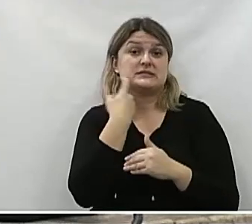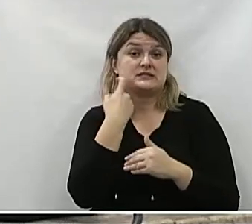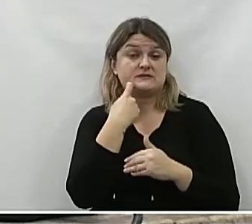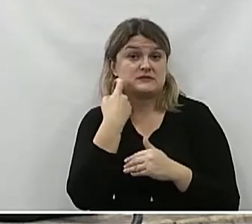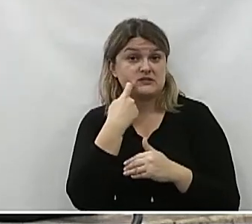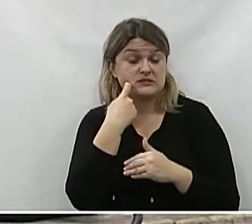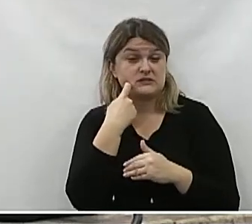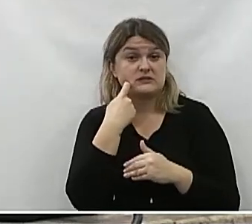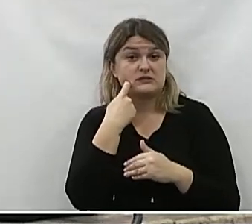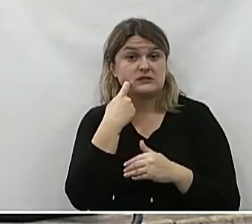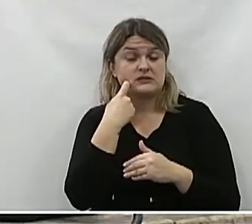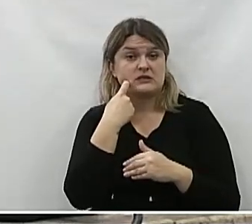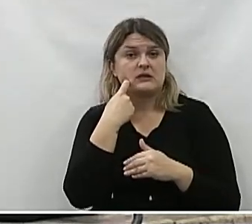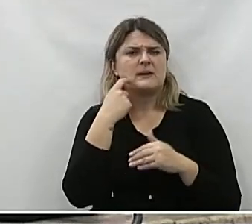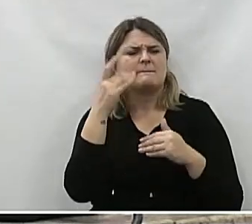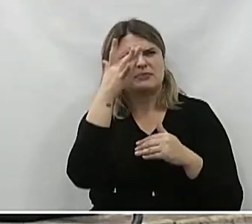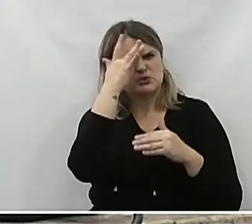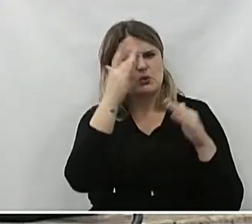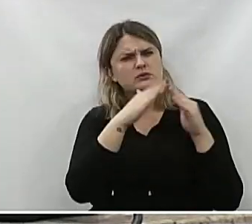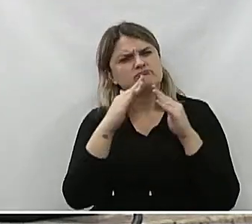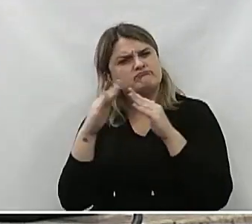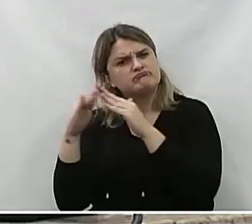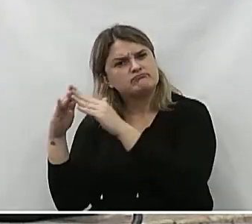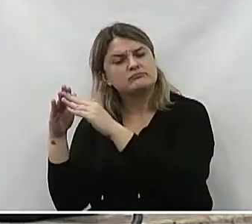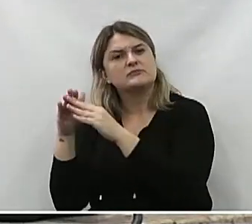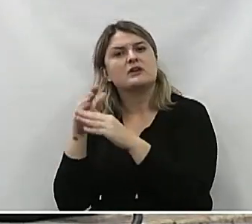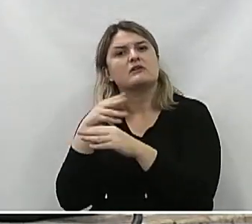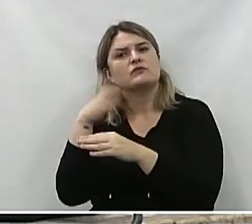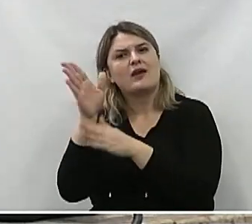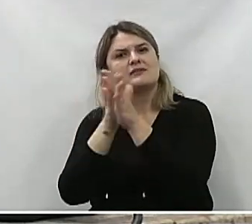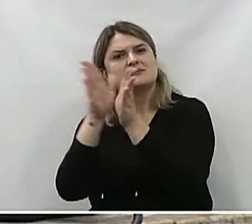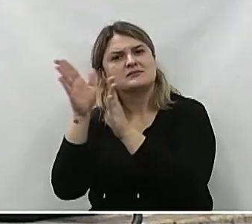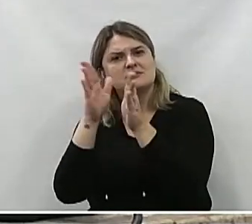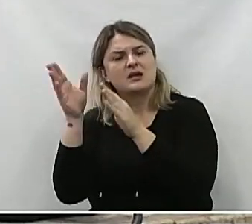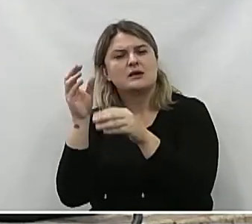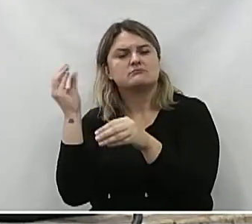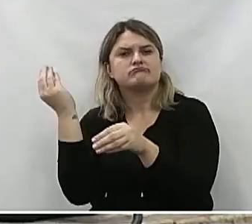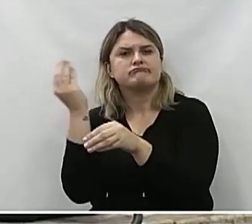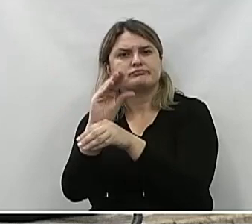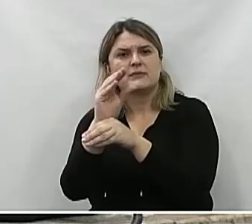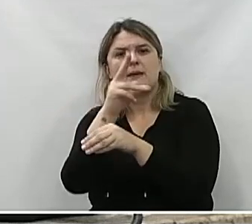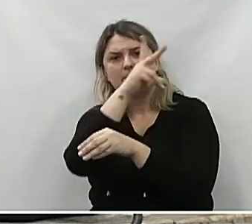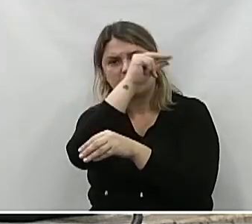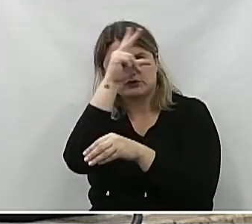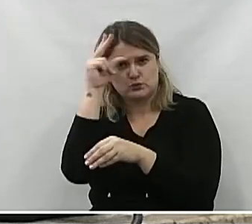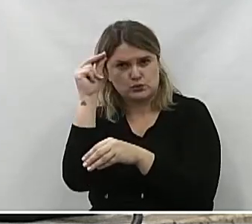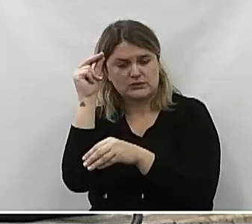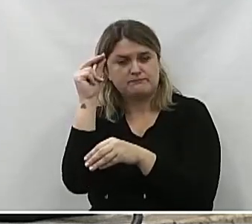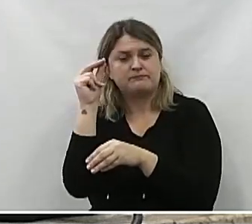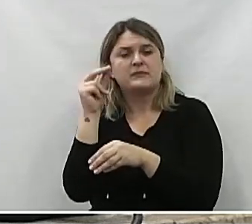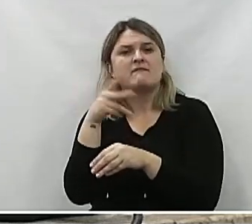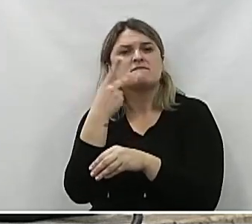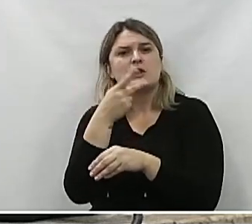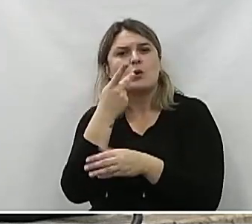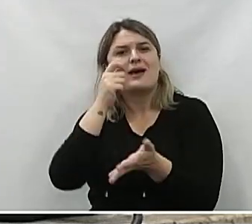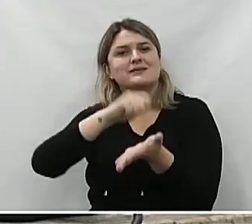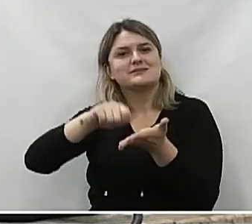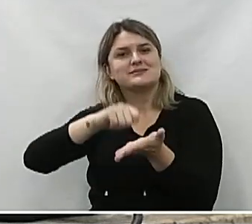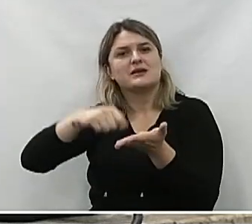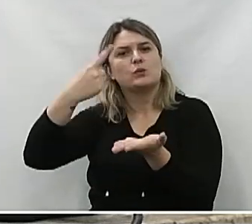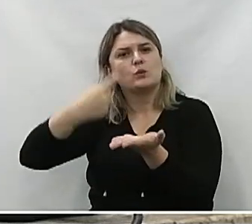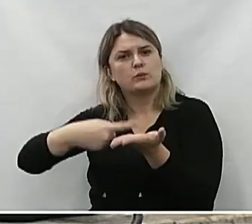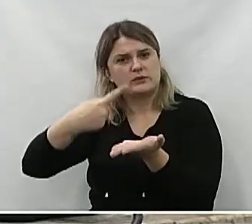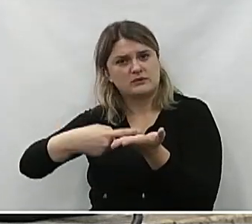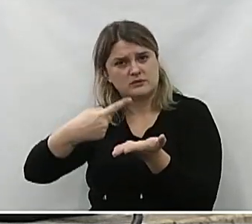vários moradores da nossa cidade tiveram acesso uma publicação nas redes sociais da prefeitura colocando que foi assinado